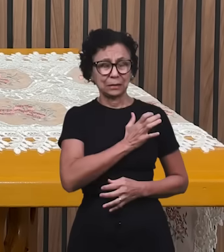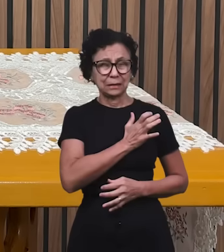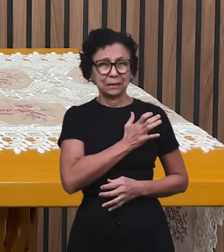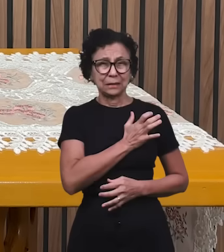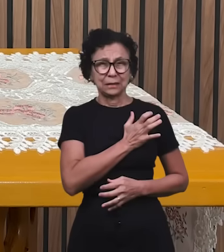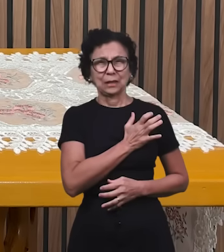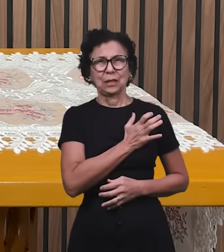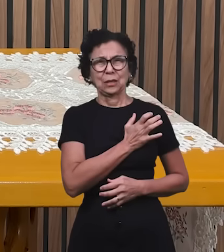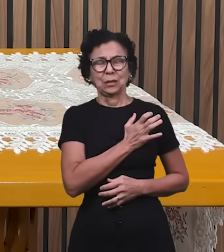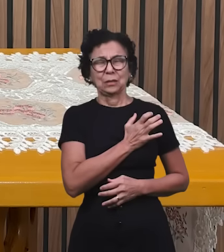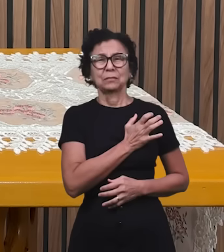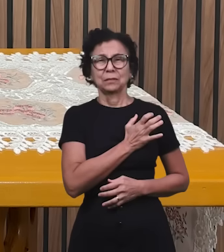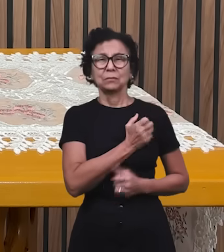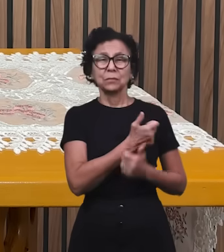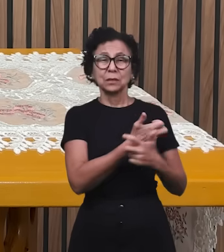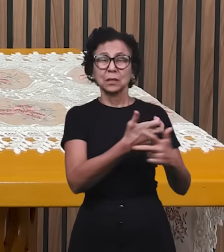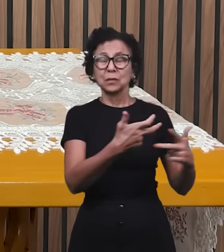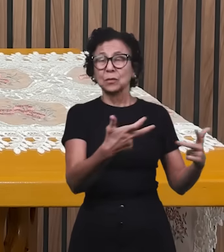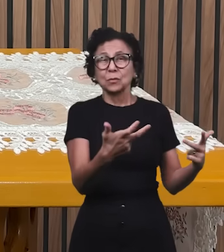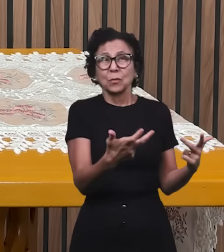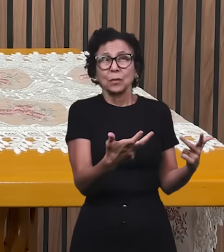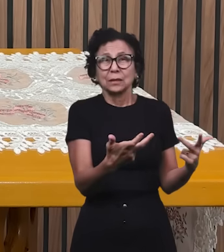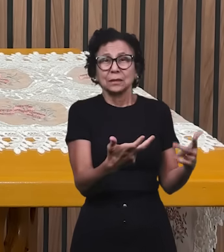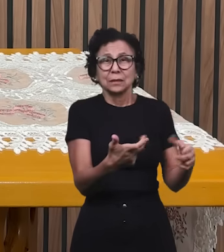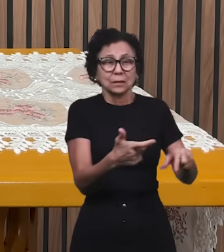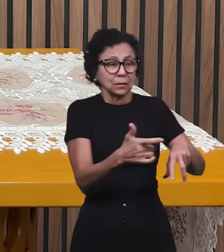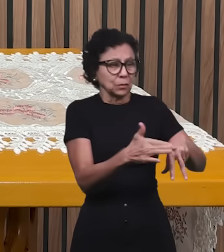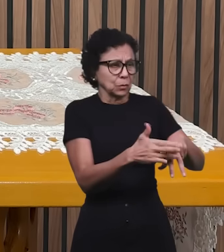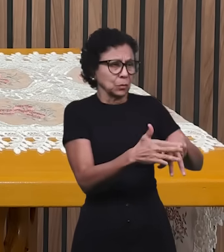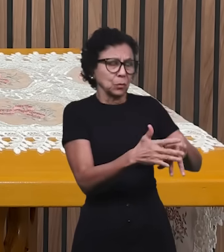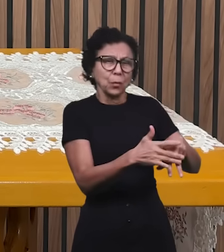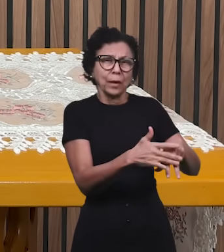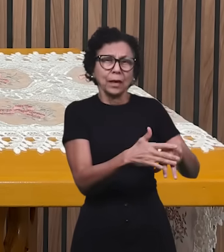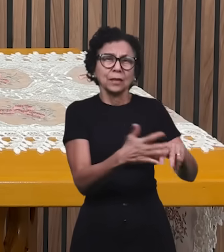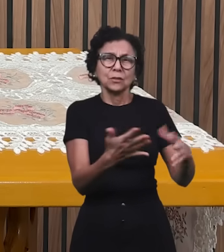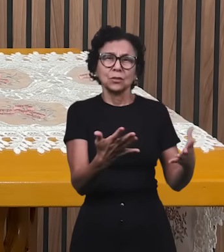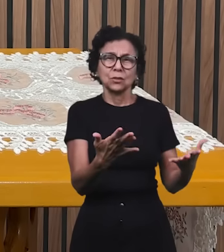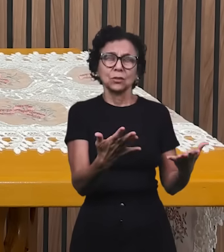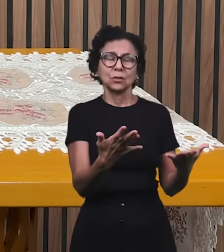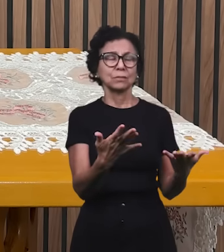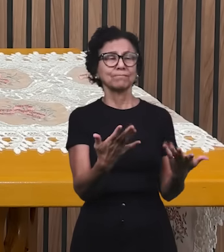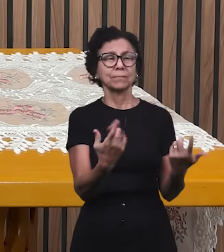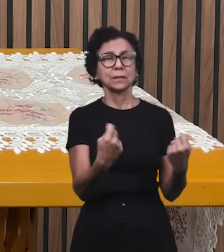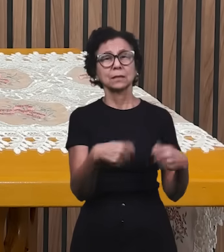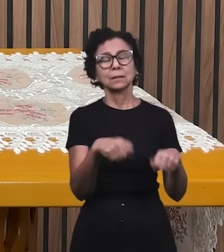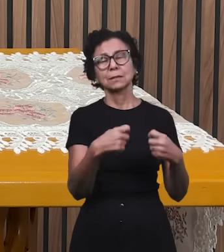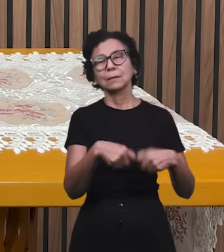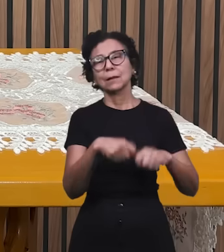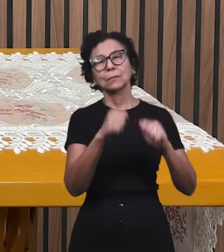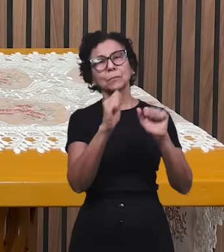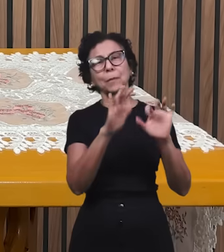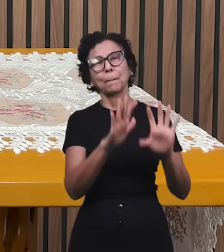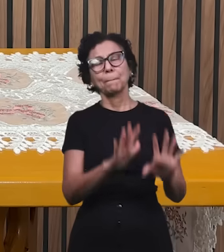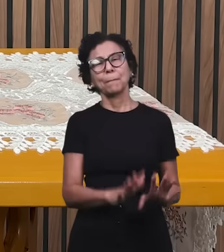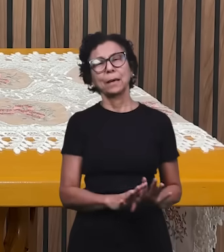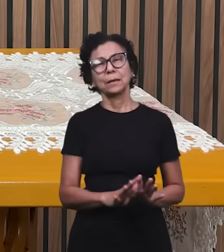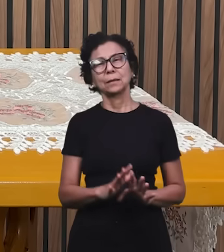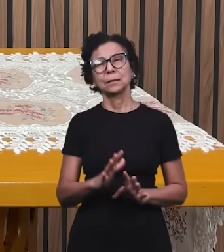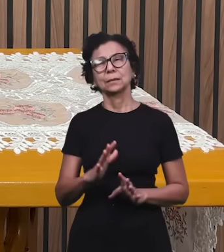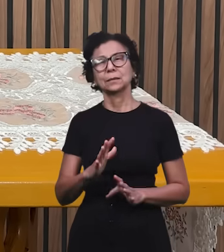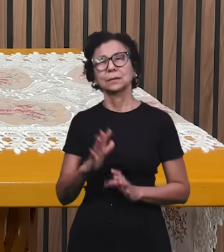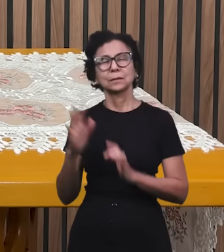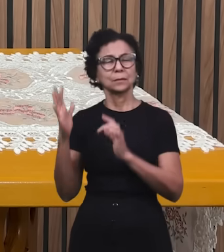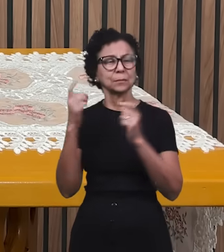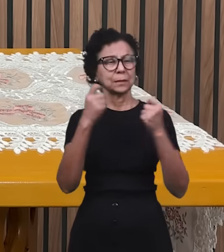pessoas. Estão provavelmente como esse homem, necessitado de uma bênção, necessitado da presença do